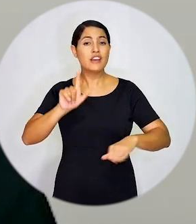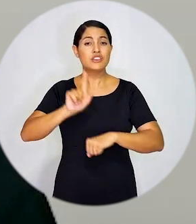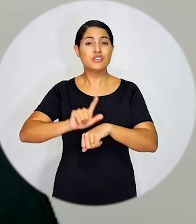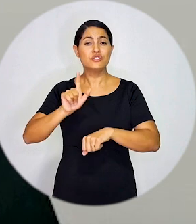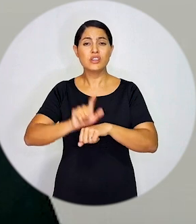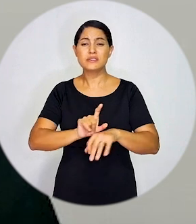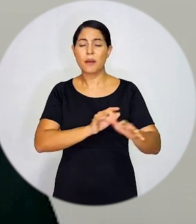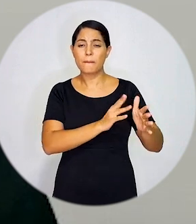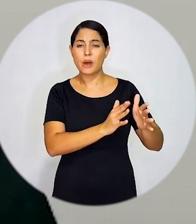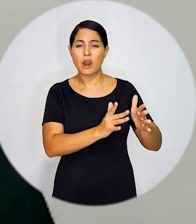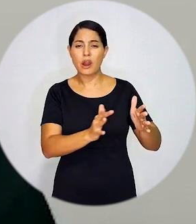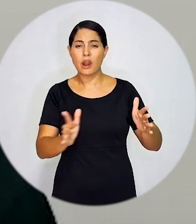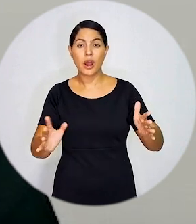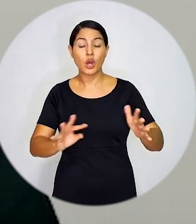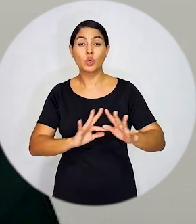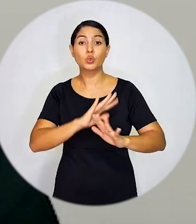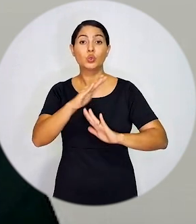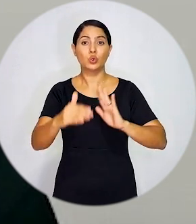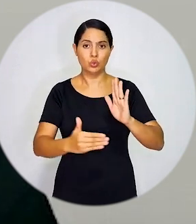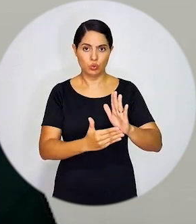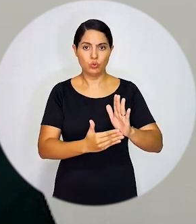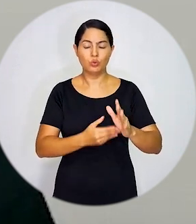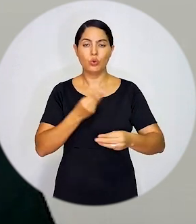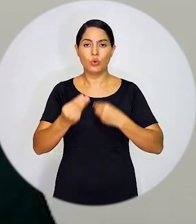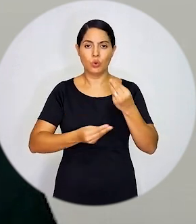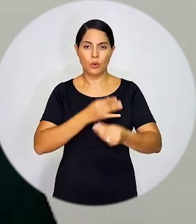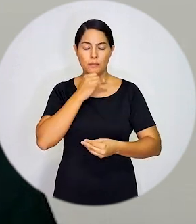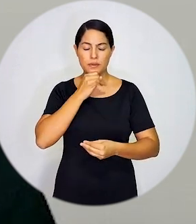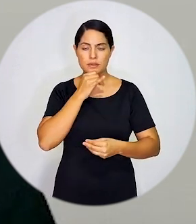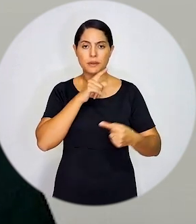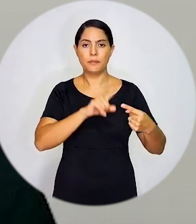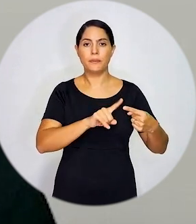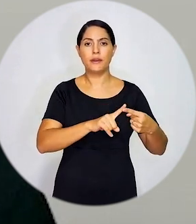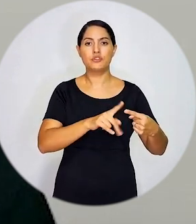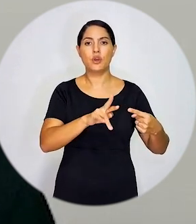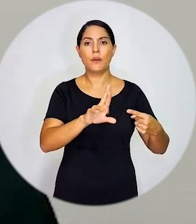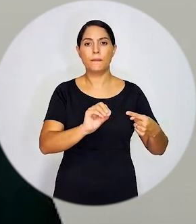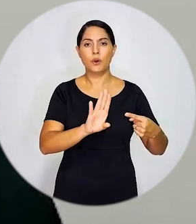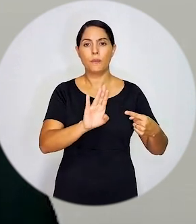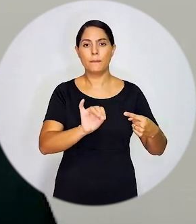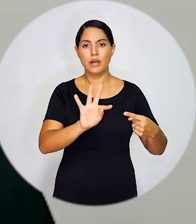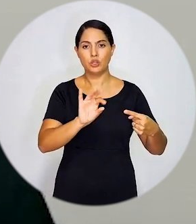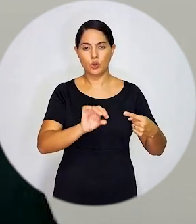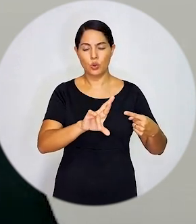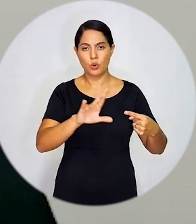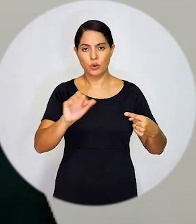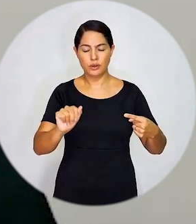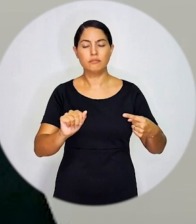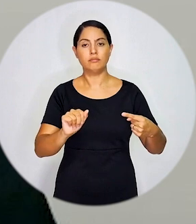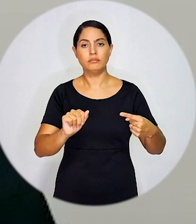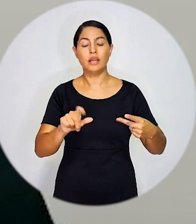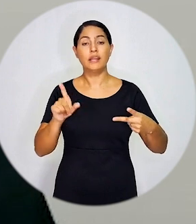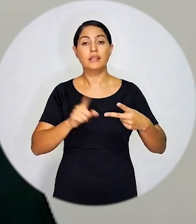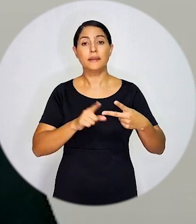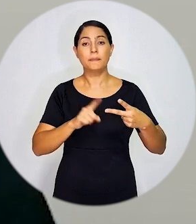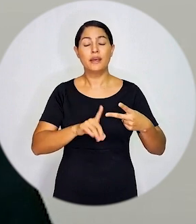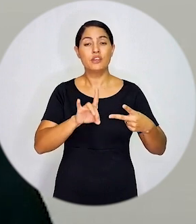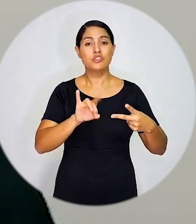a gestão da parte probatória, né, das diligências de